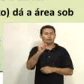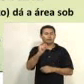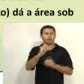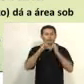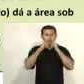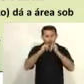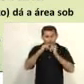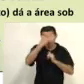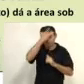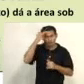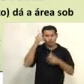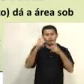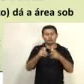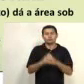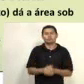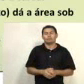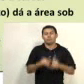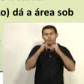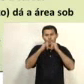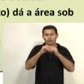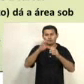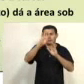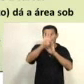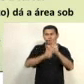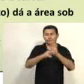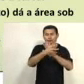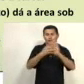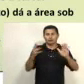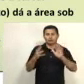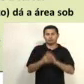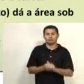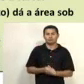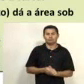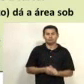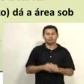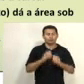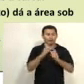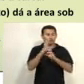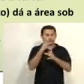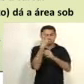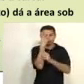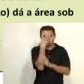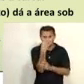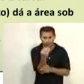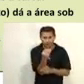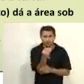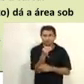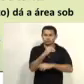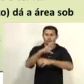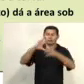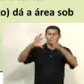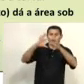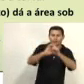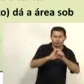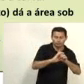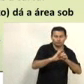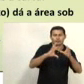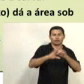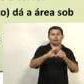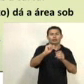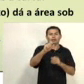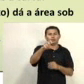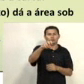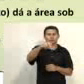esses dados, pessoal? Esses dados são tabelados, né, na figura que está do anexo de vocês, que